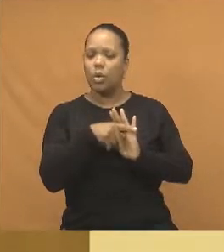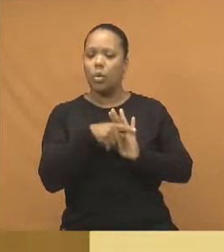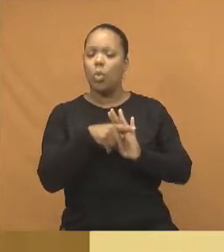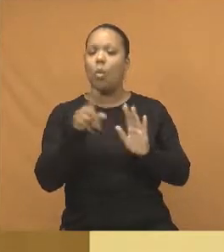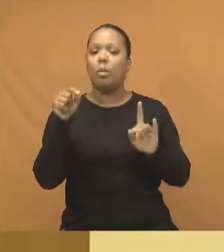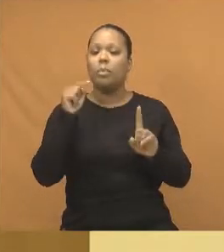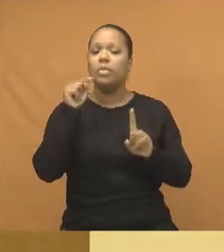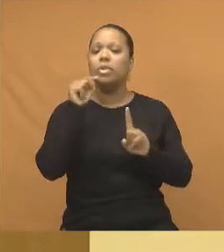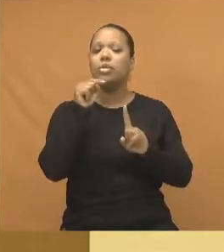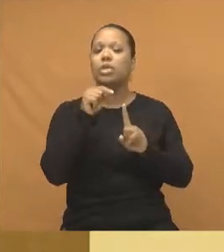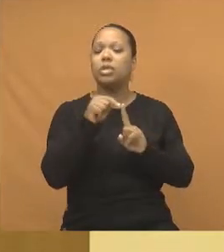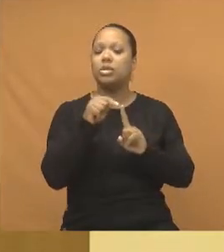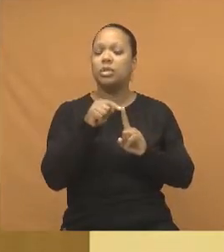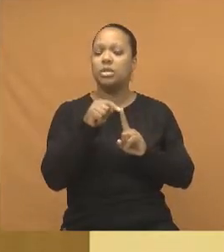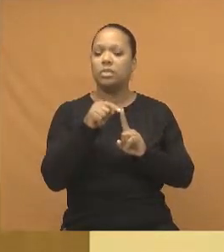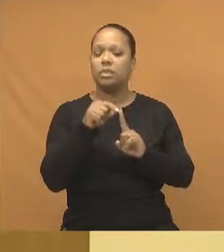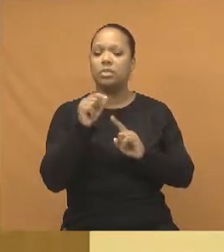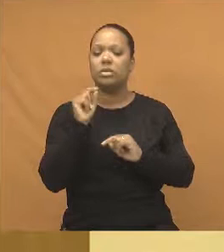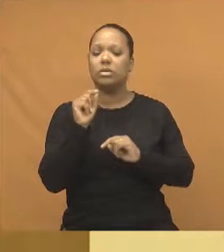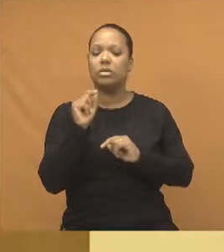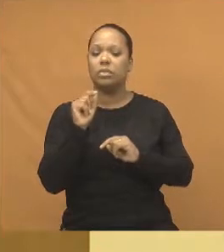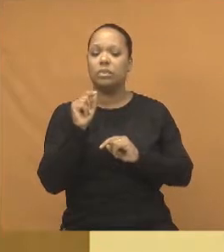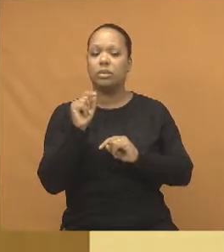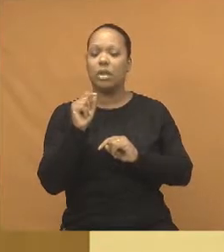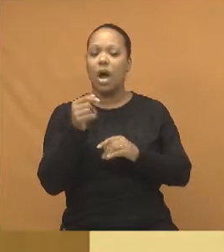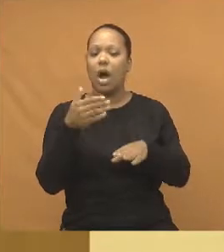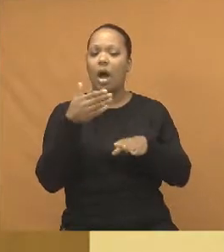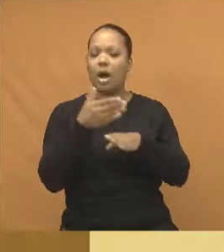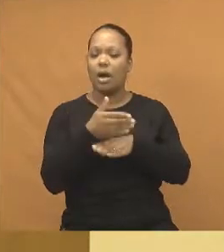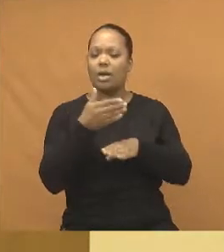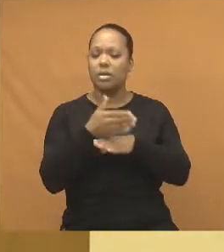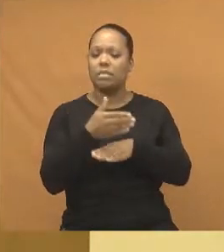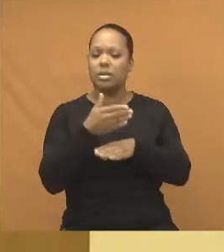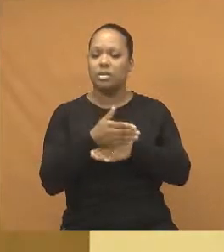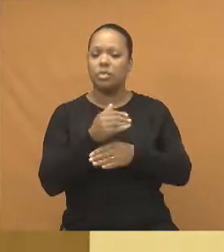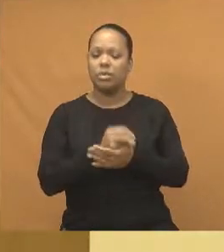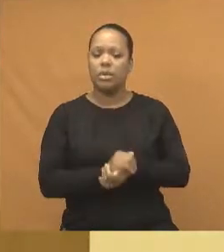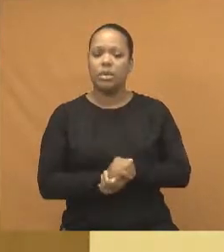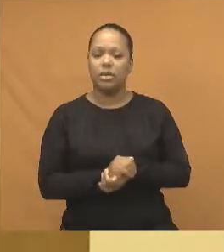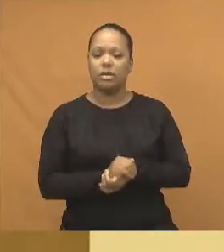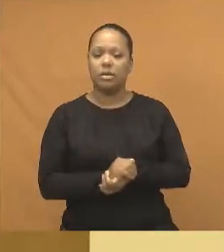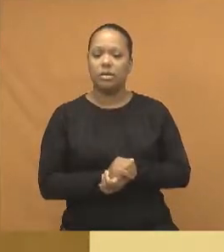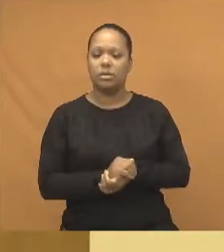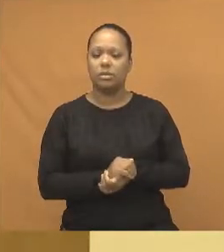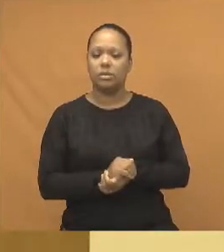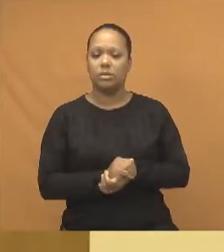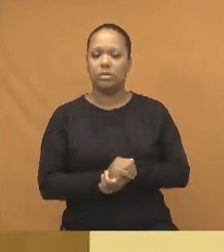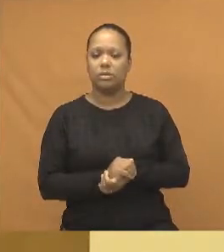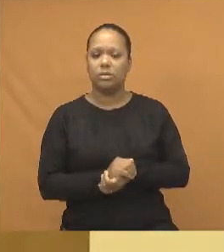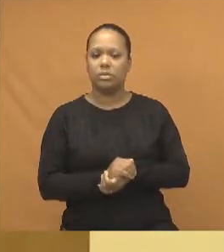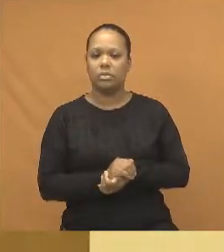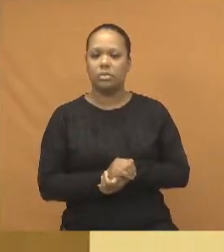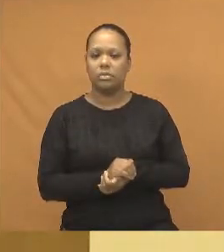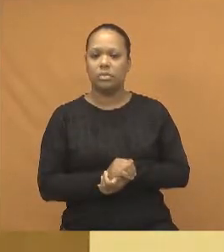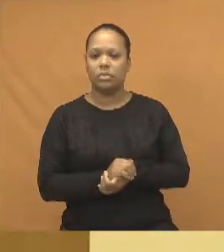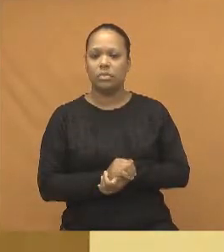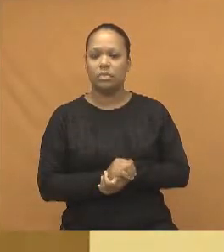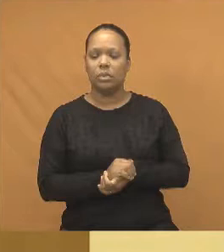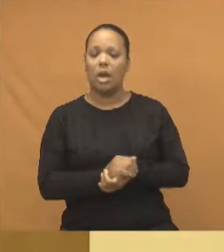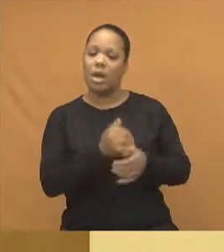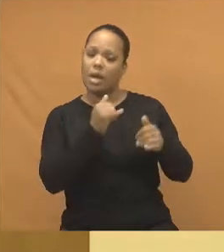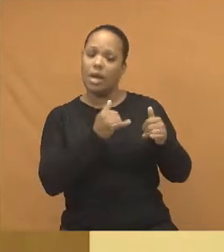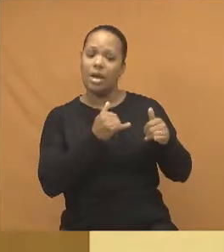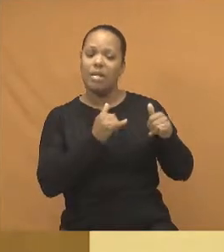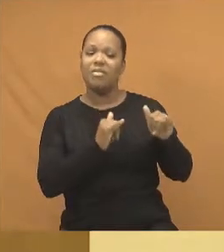vereador Paulinho é dar esse atendimento prioritário justamente para que se evite